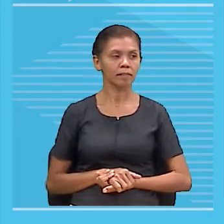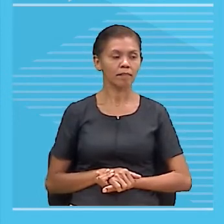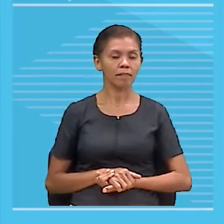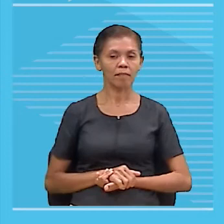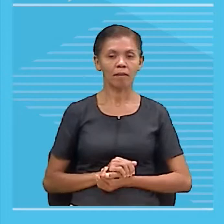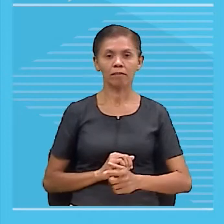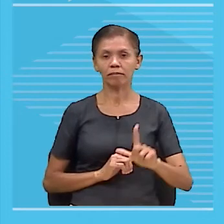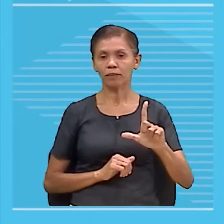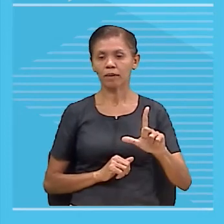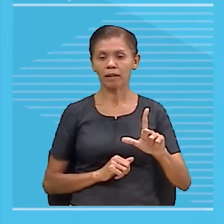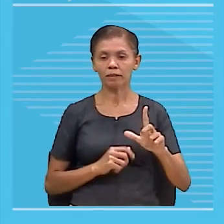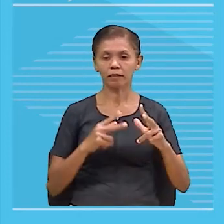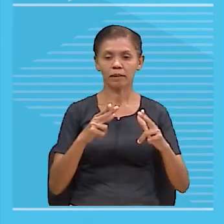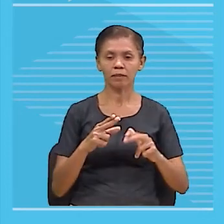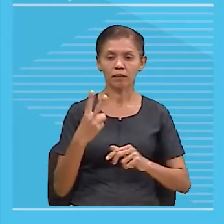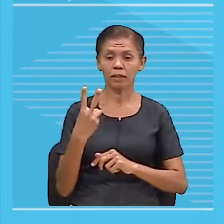80